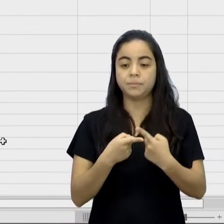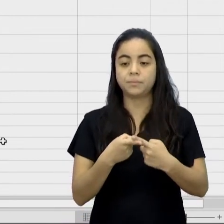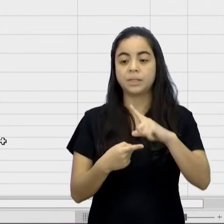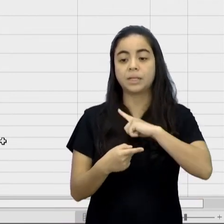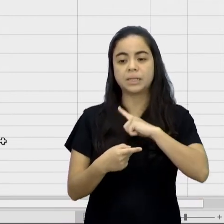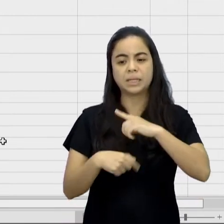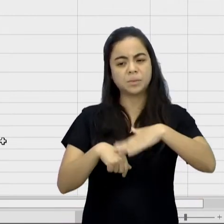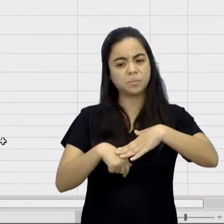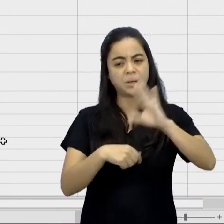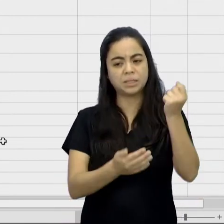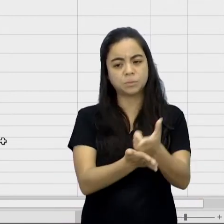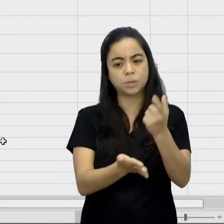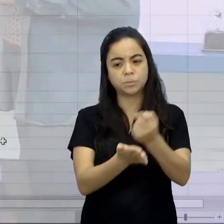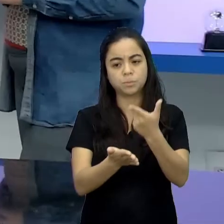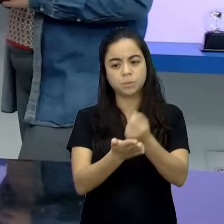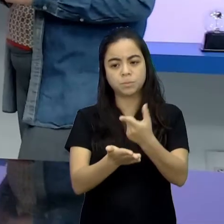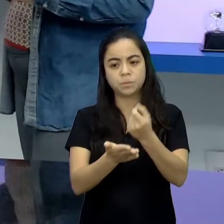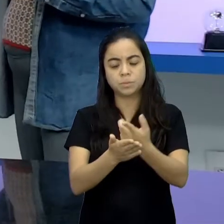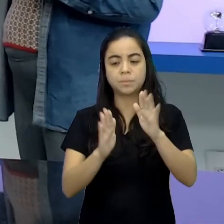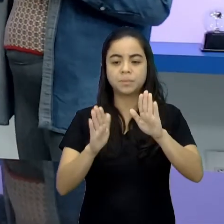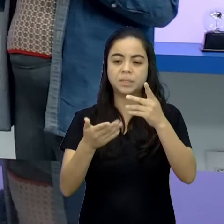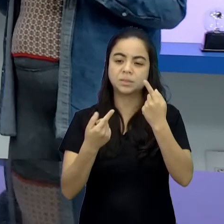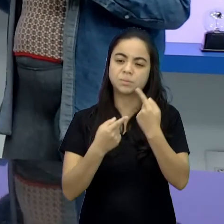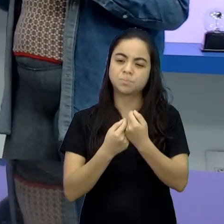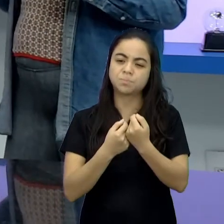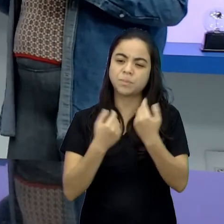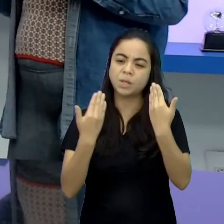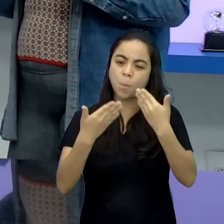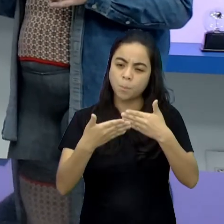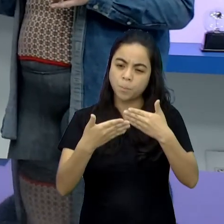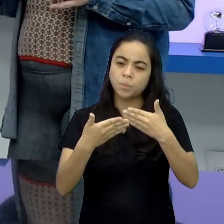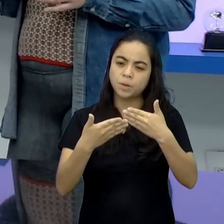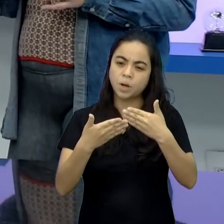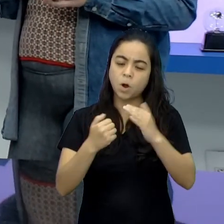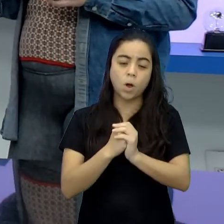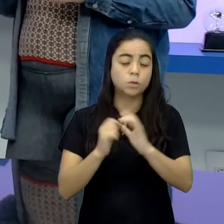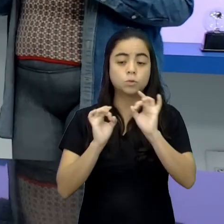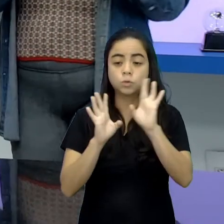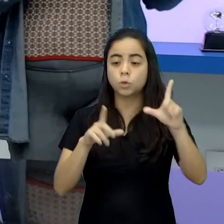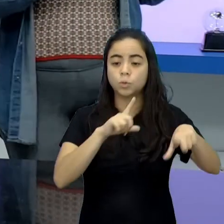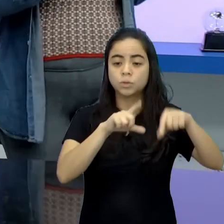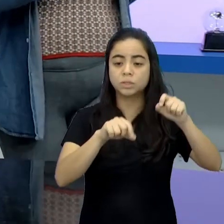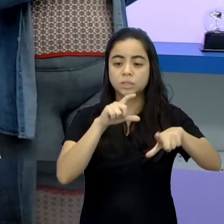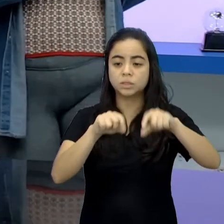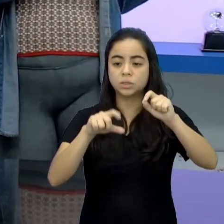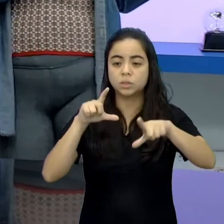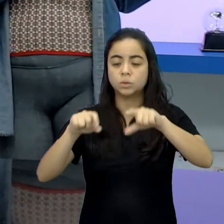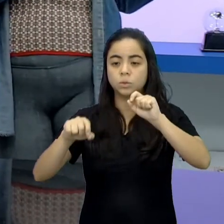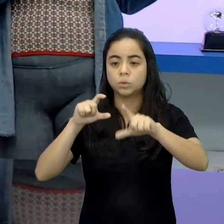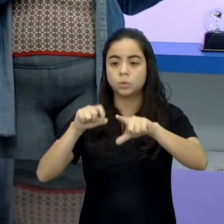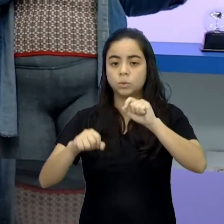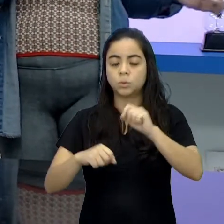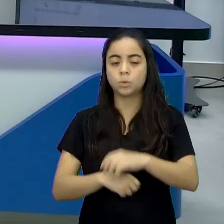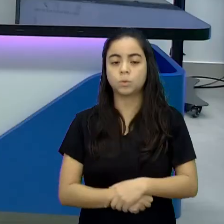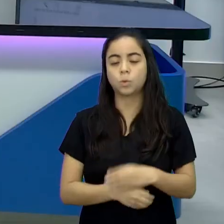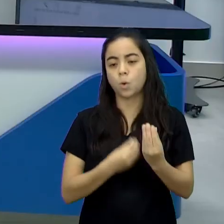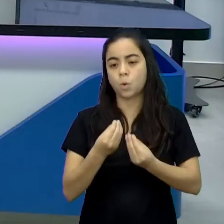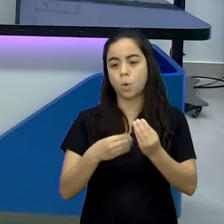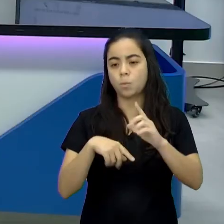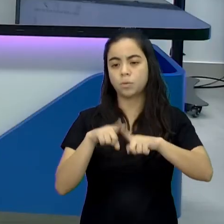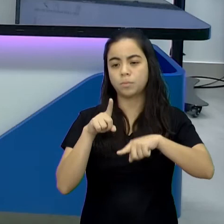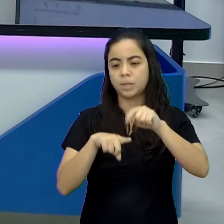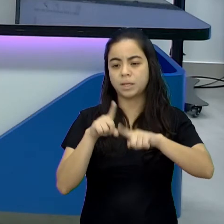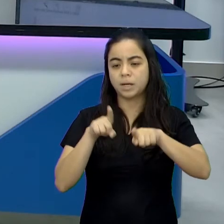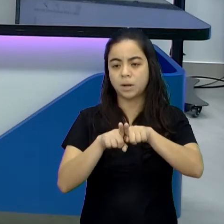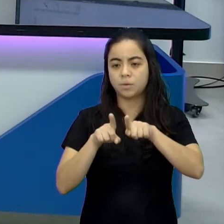mais despesas, só que a gente não tá. Provavelmente a gente selecionou aí algumas que As principais. consta no material, que consta